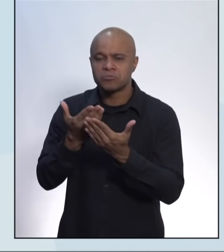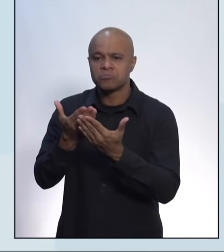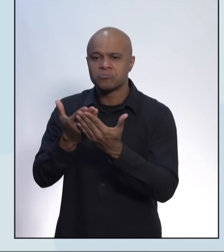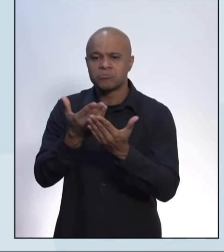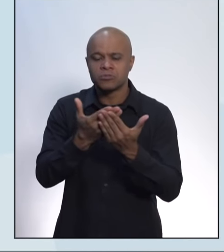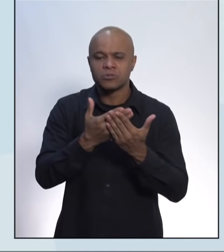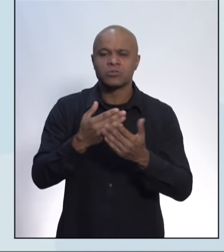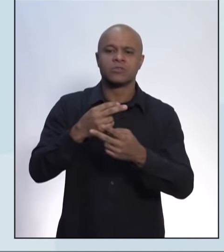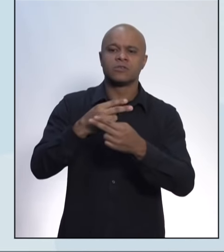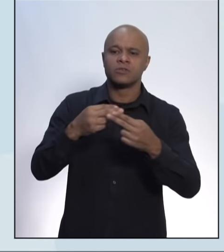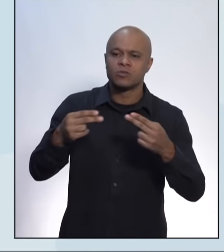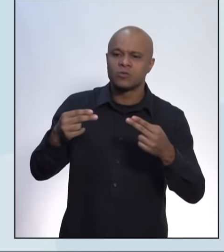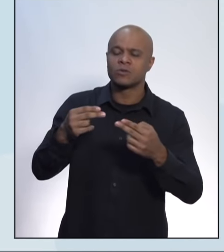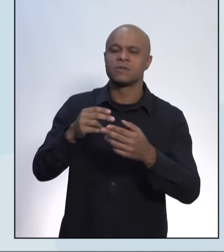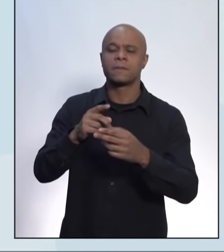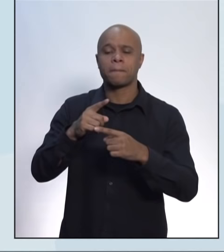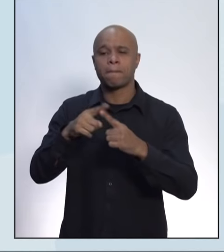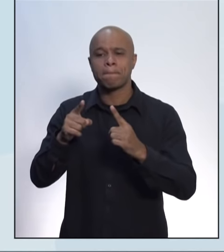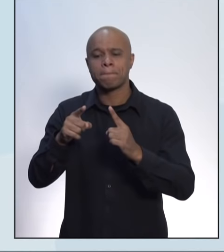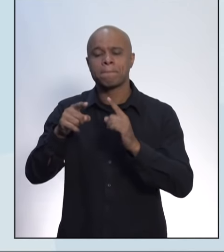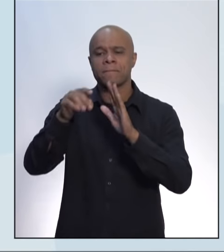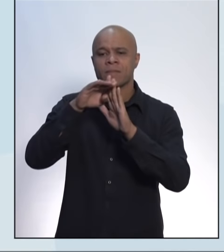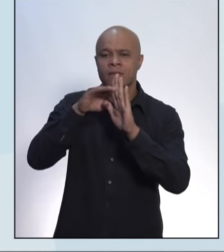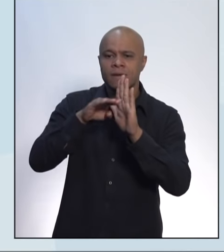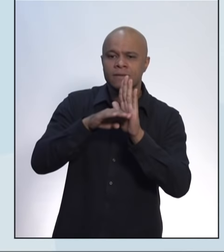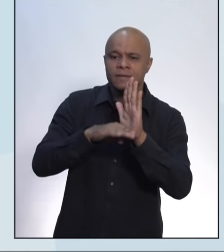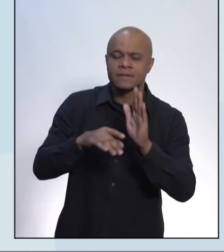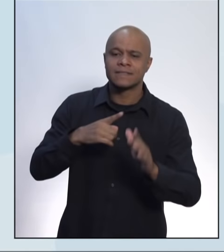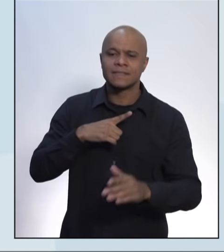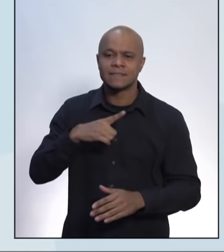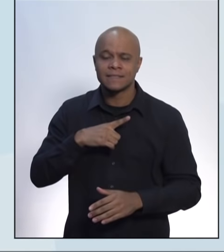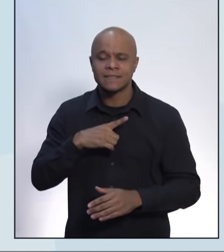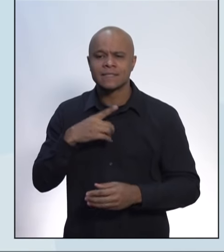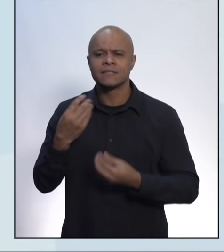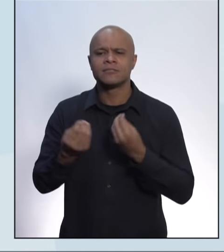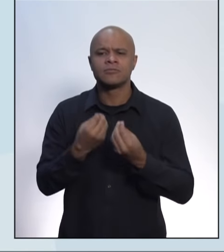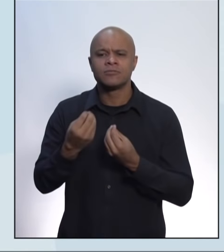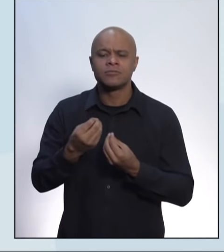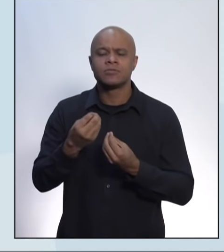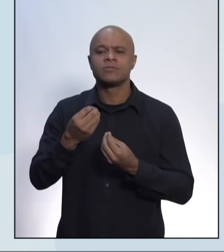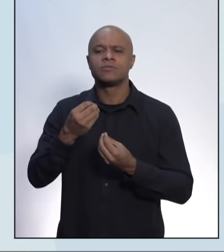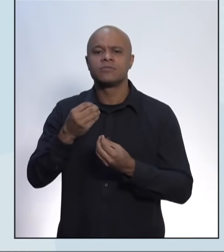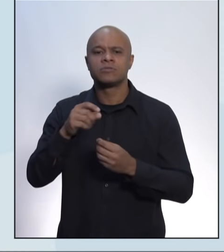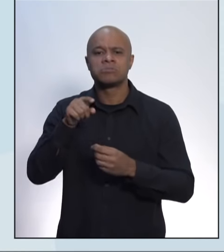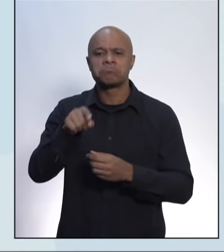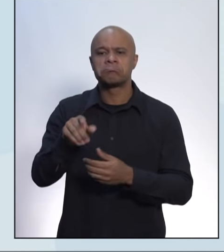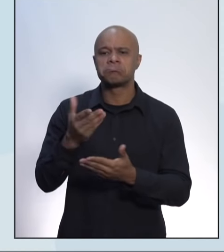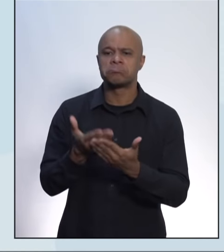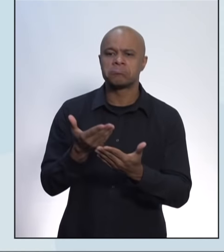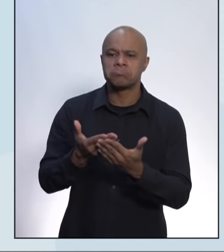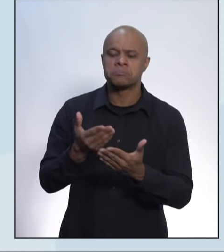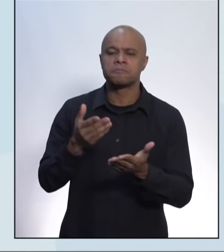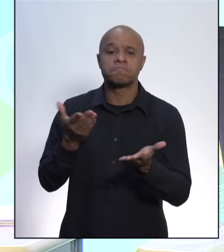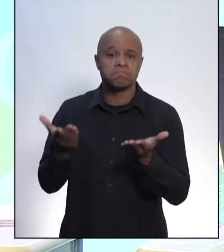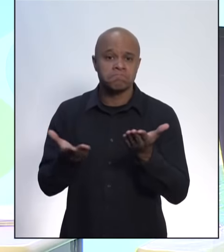muitas coisas e a gente tem uma lista né então o que que esse cientistas estudam medicina